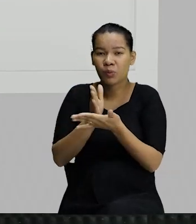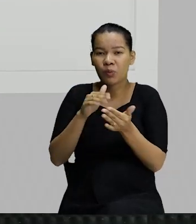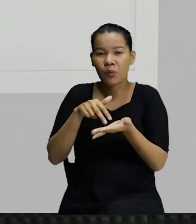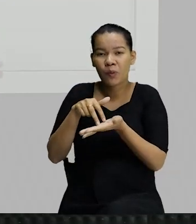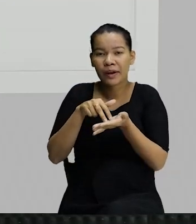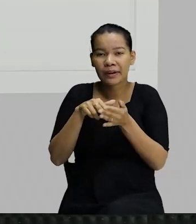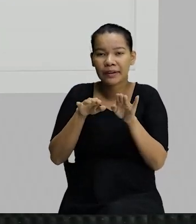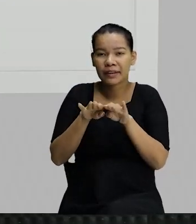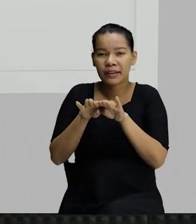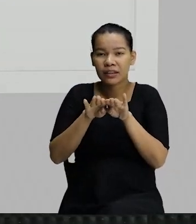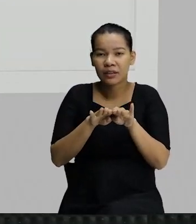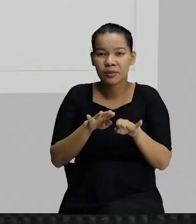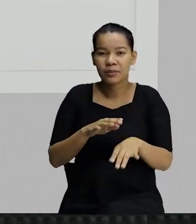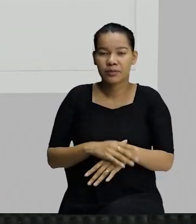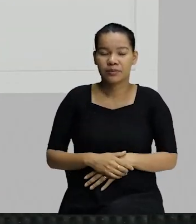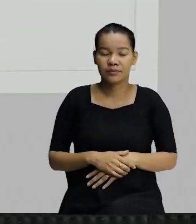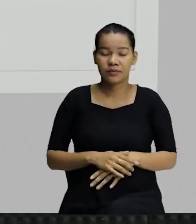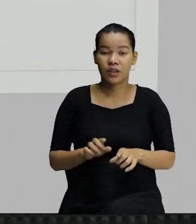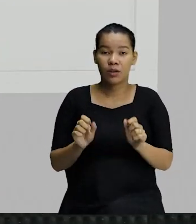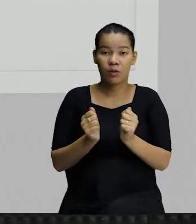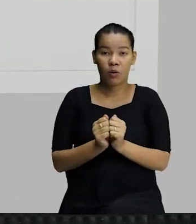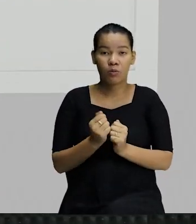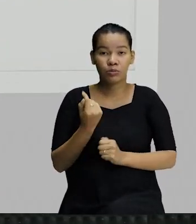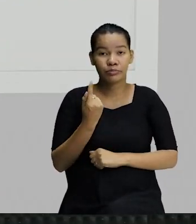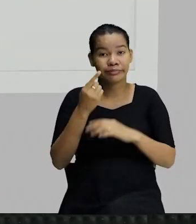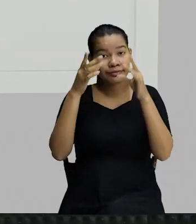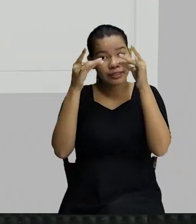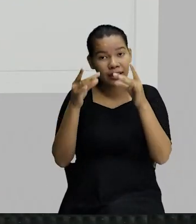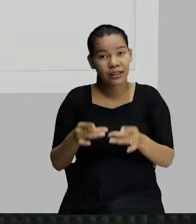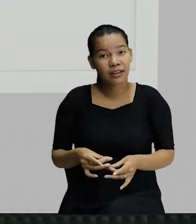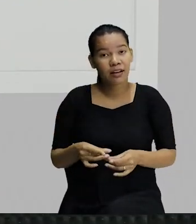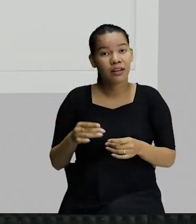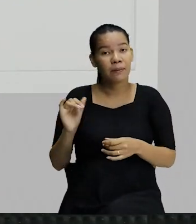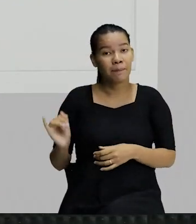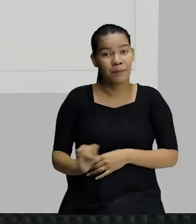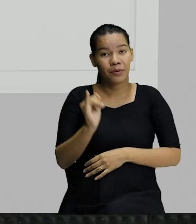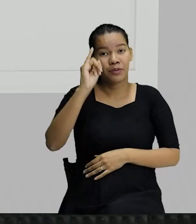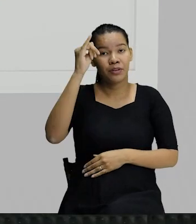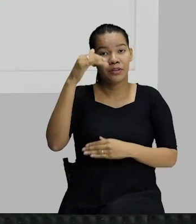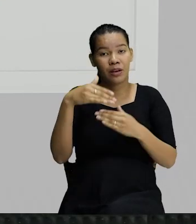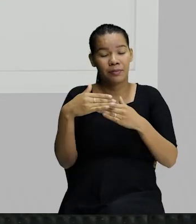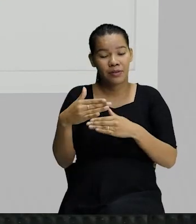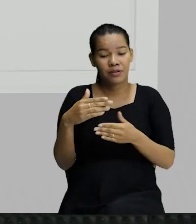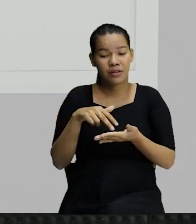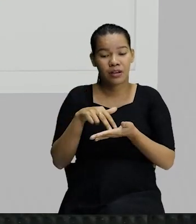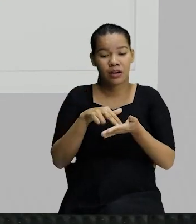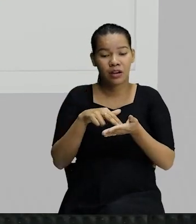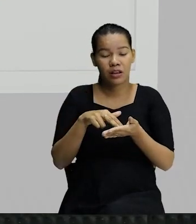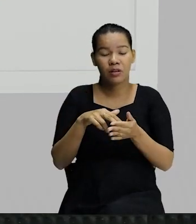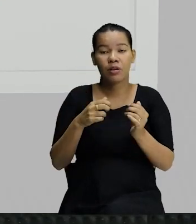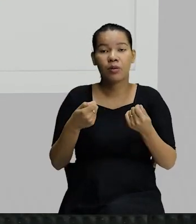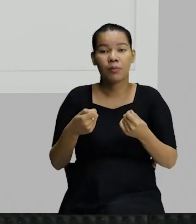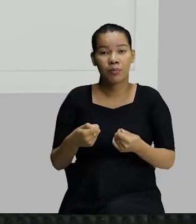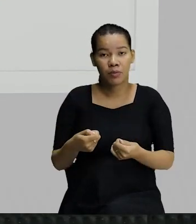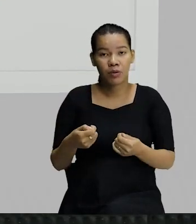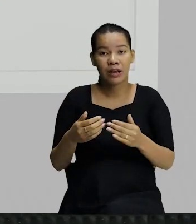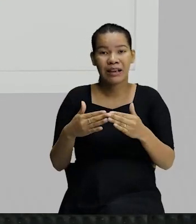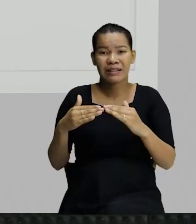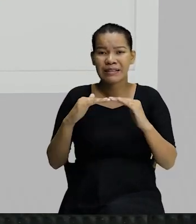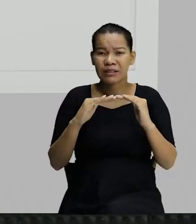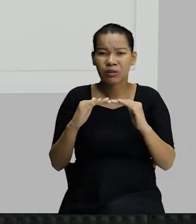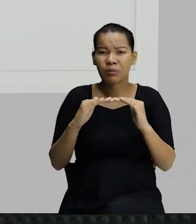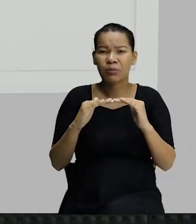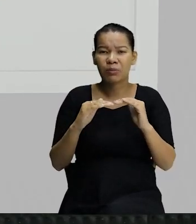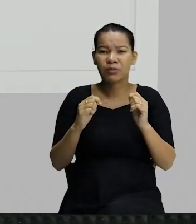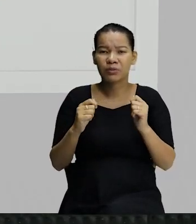E com um detalhe importante, tá? A partir desse equilíbrio eu posso produzir, por exemplo, vamos citar um exemplo aqui,